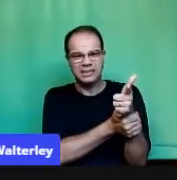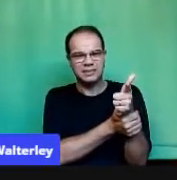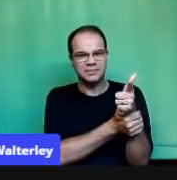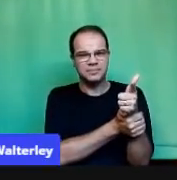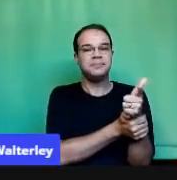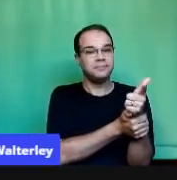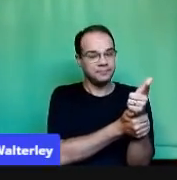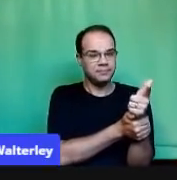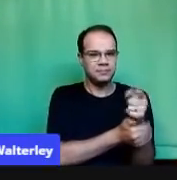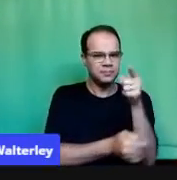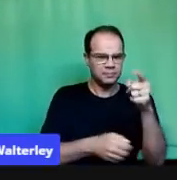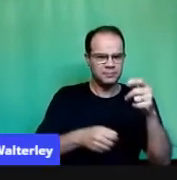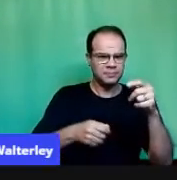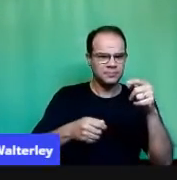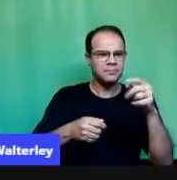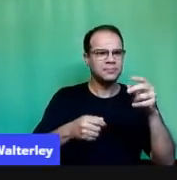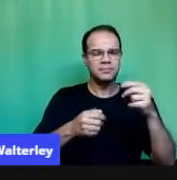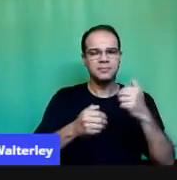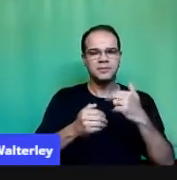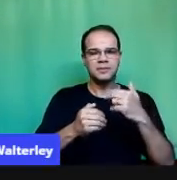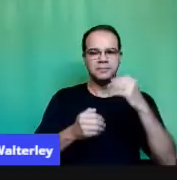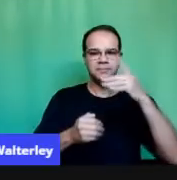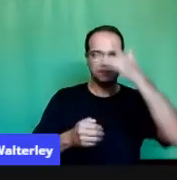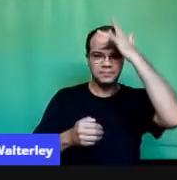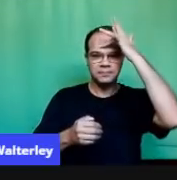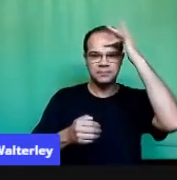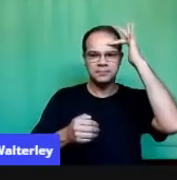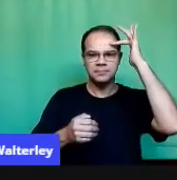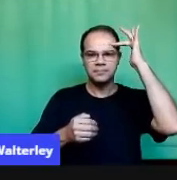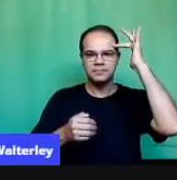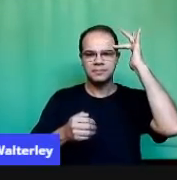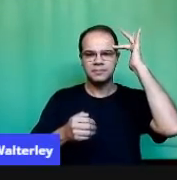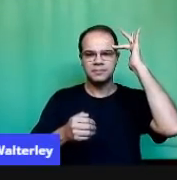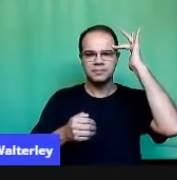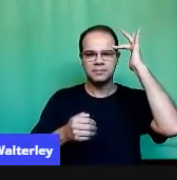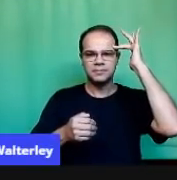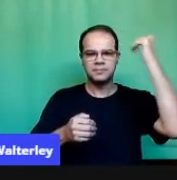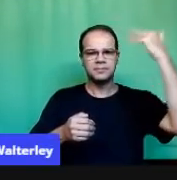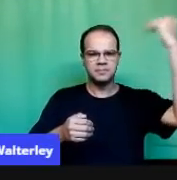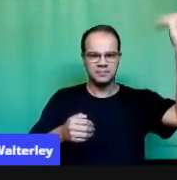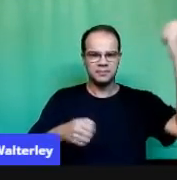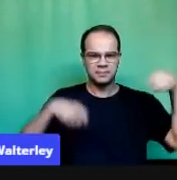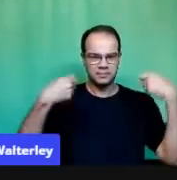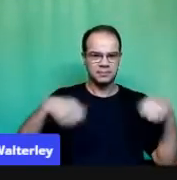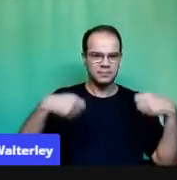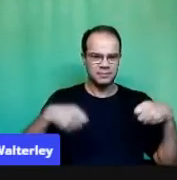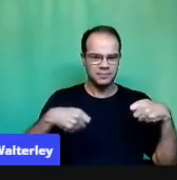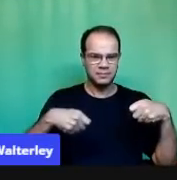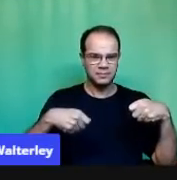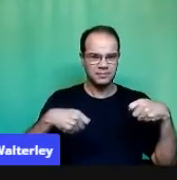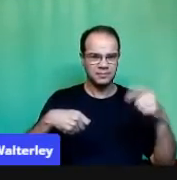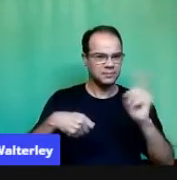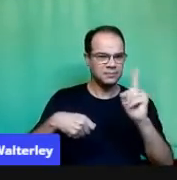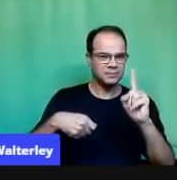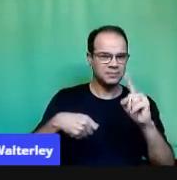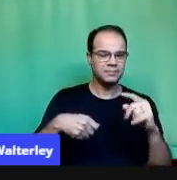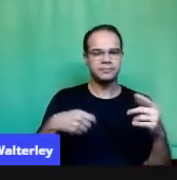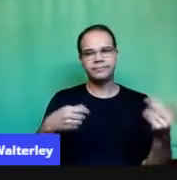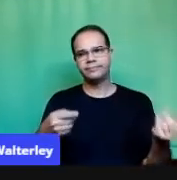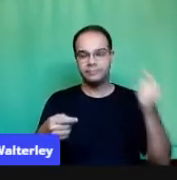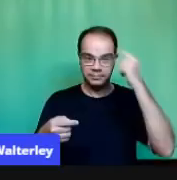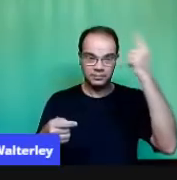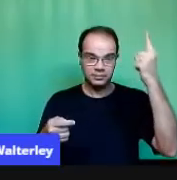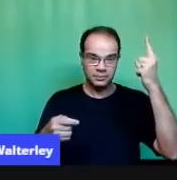olhos, mora no breu, esquece o que a arte te deu. Finge que não te deu nada,